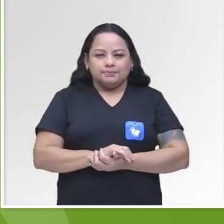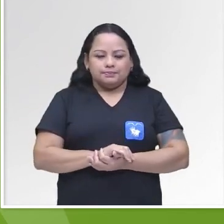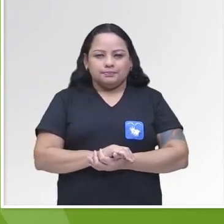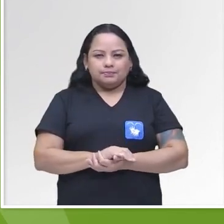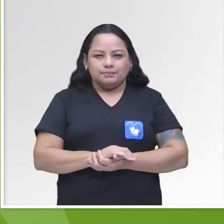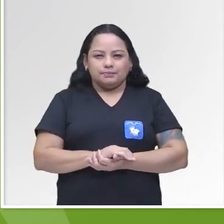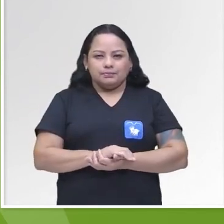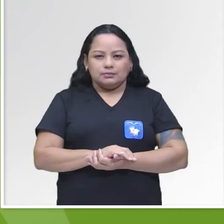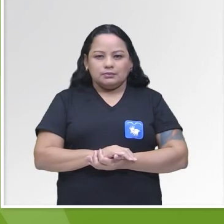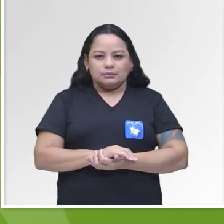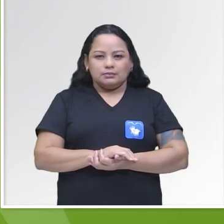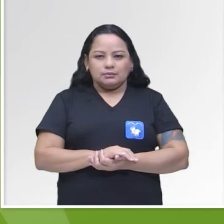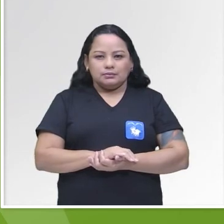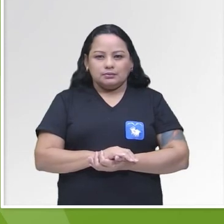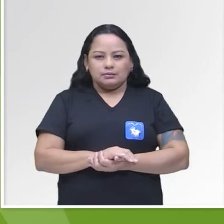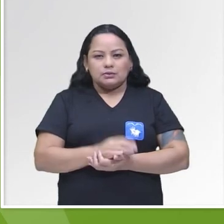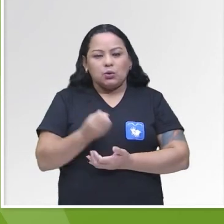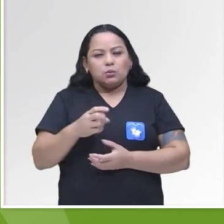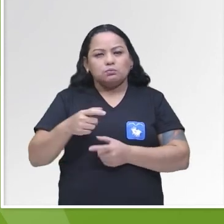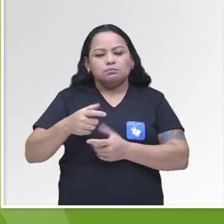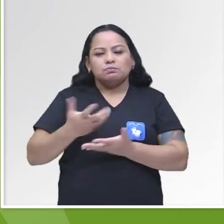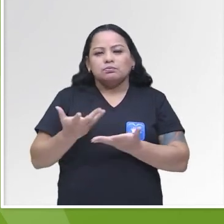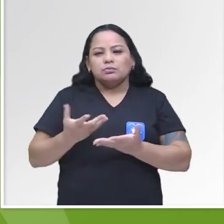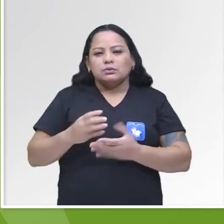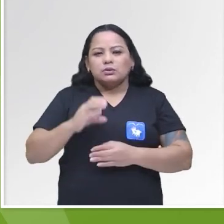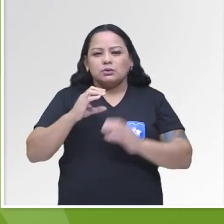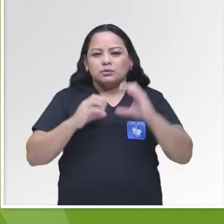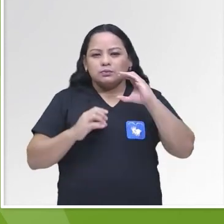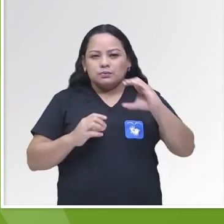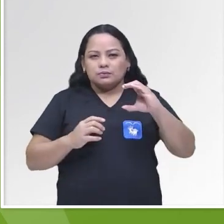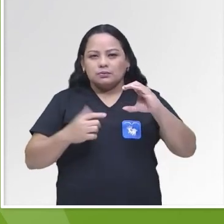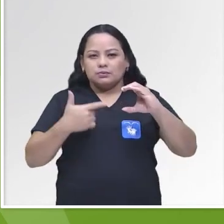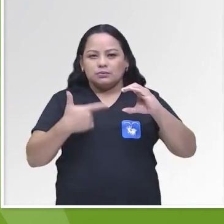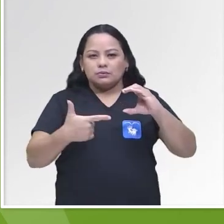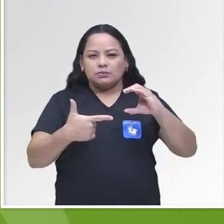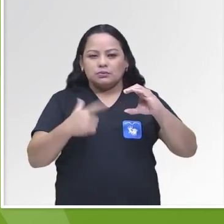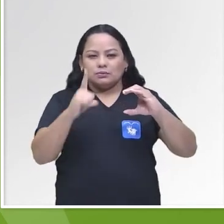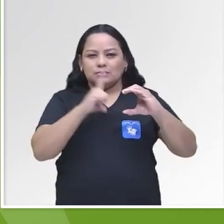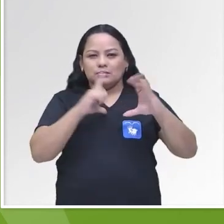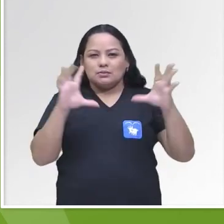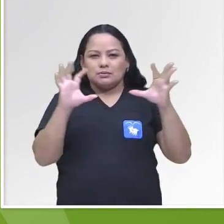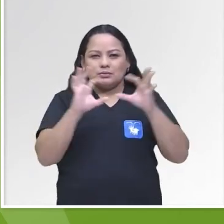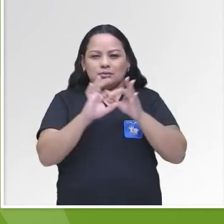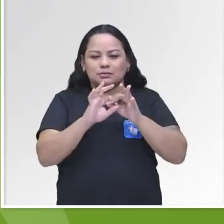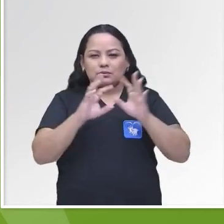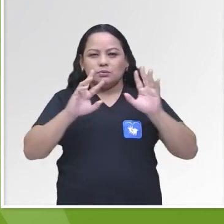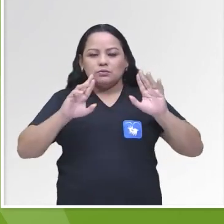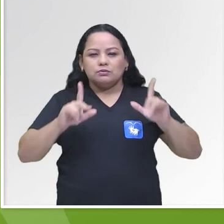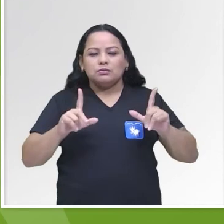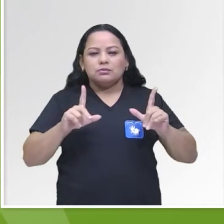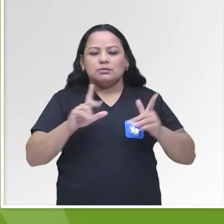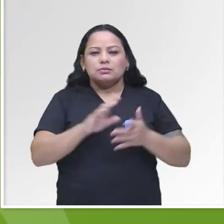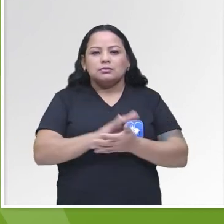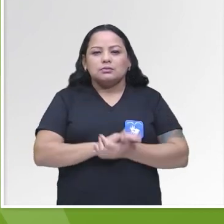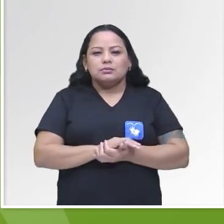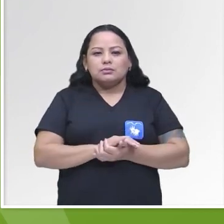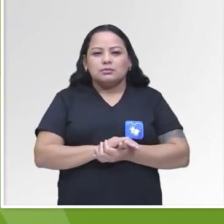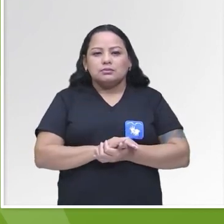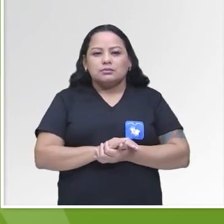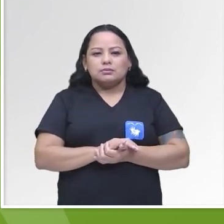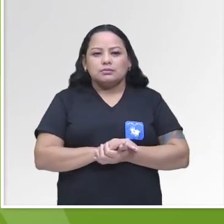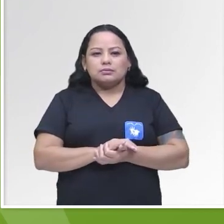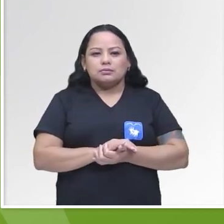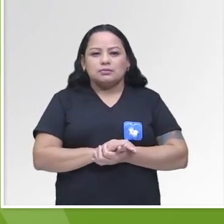Então, no carbono 2, eu tenho ligantes diferentes. Eu tenho esse grupo aqui, ó,